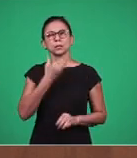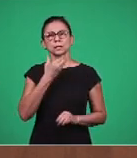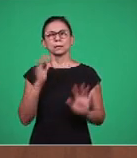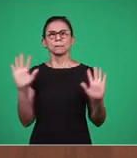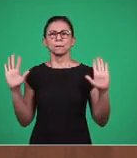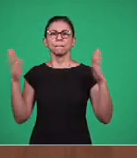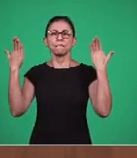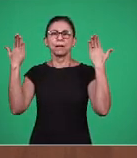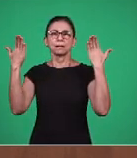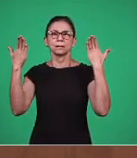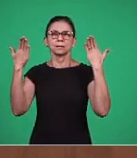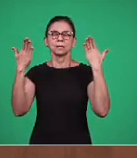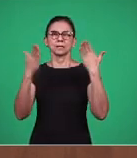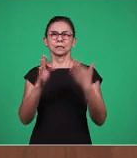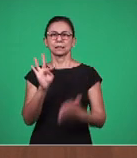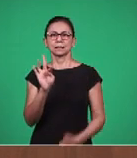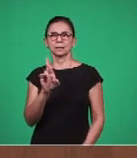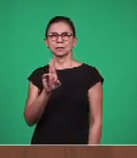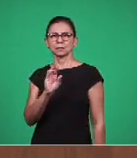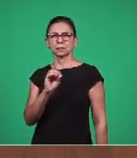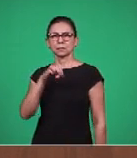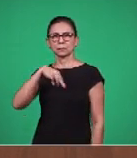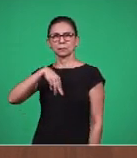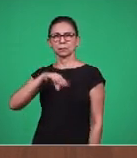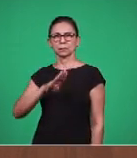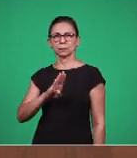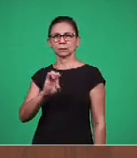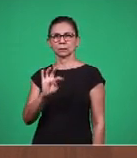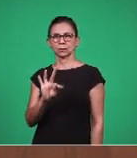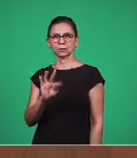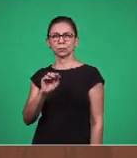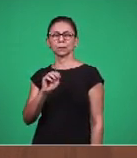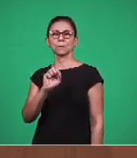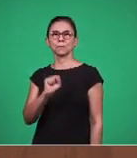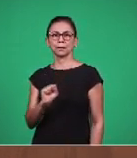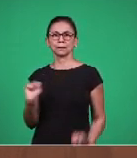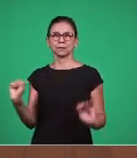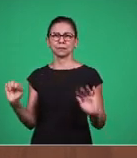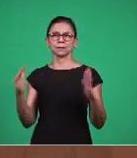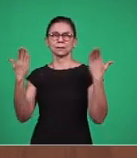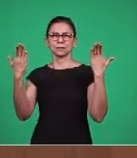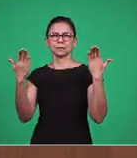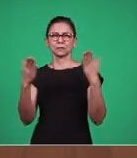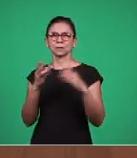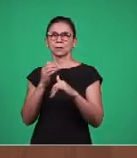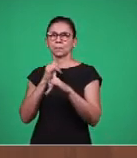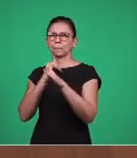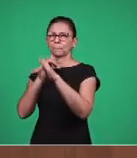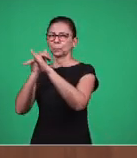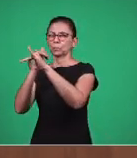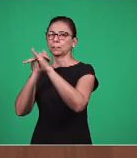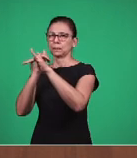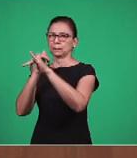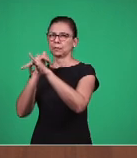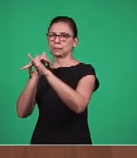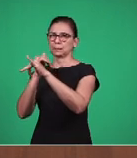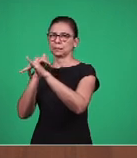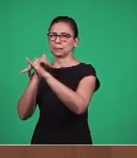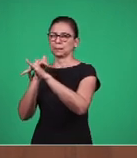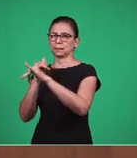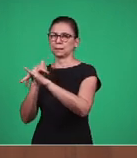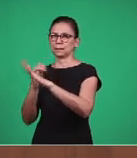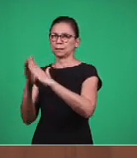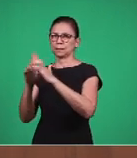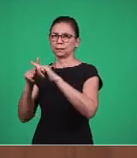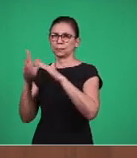trombetas. Trombetas e festas. Nós vamos fazer a diferença. Vamos dizer, trombetas que tocam para a igreja, trombetas